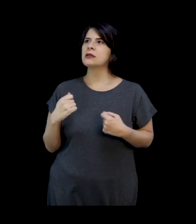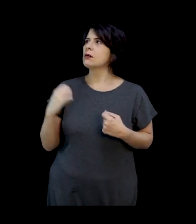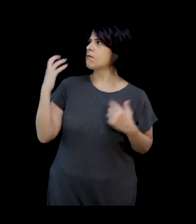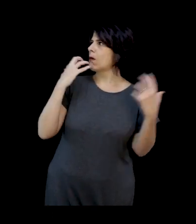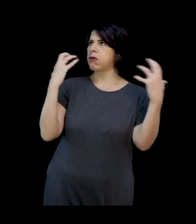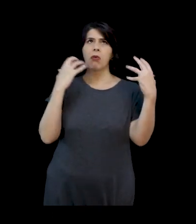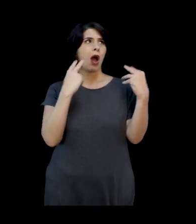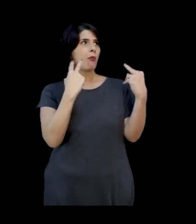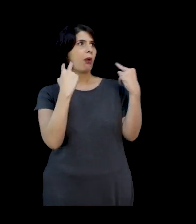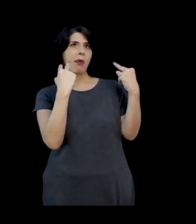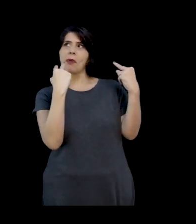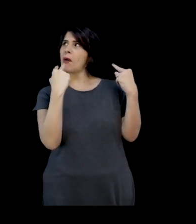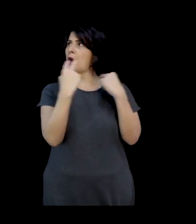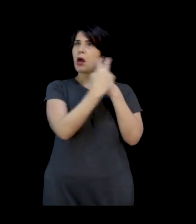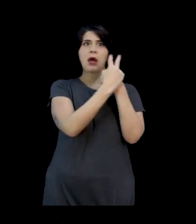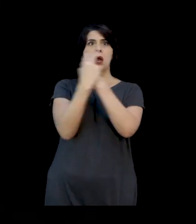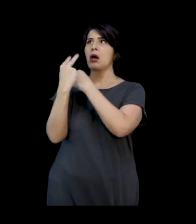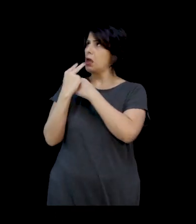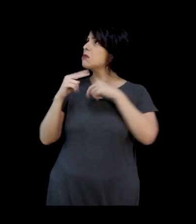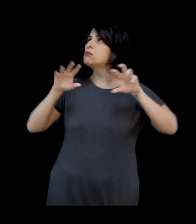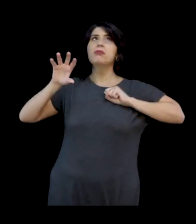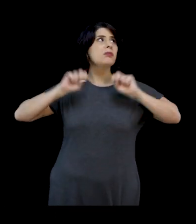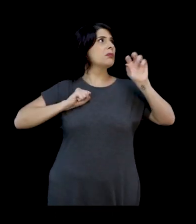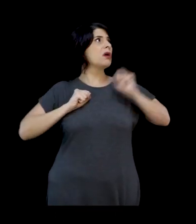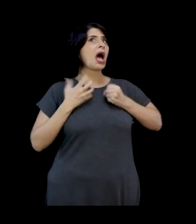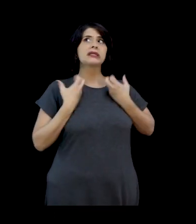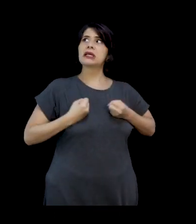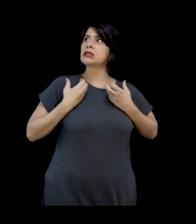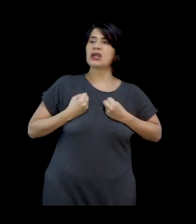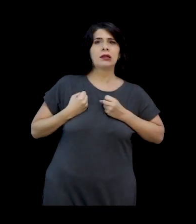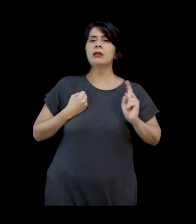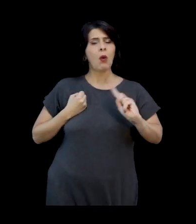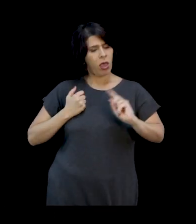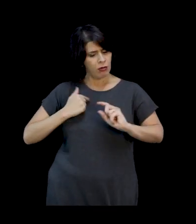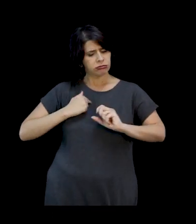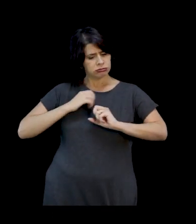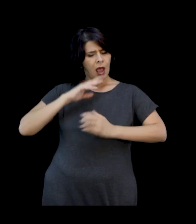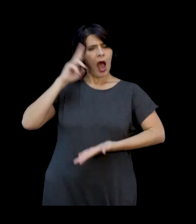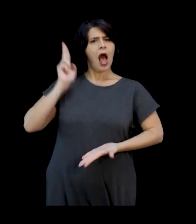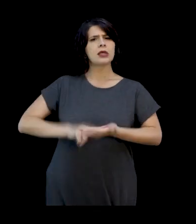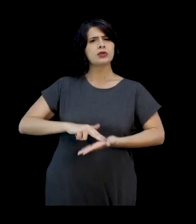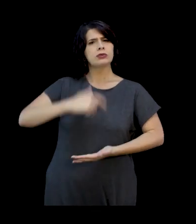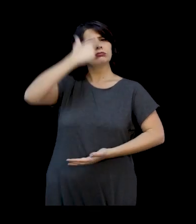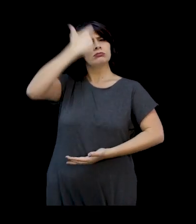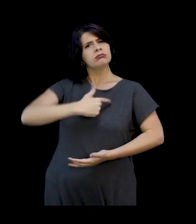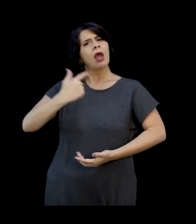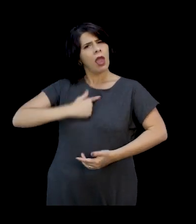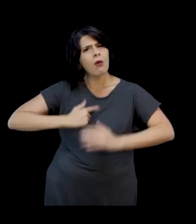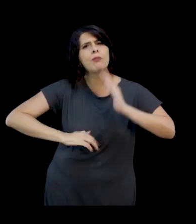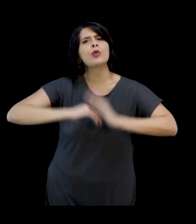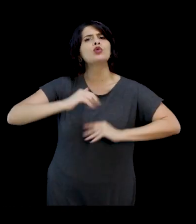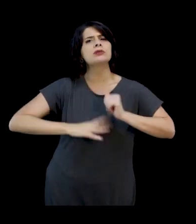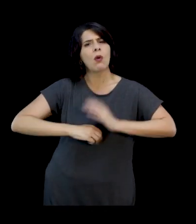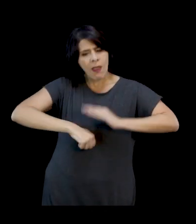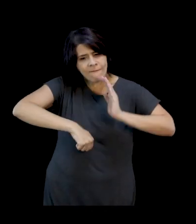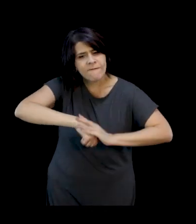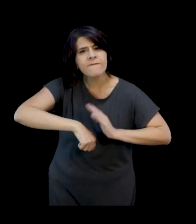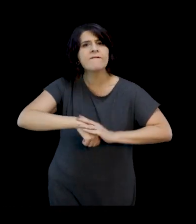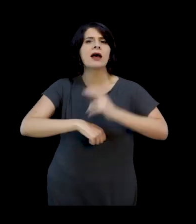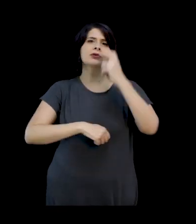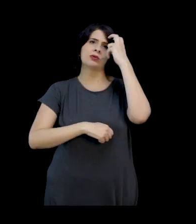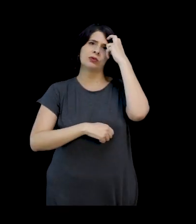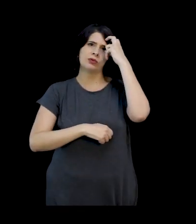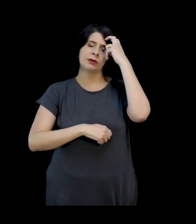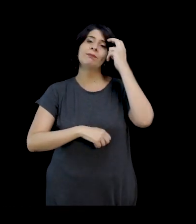de um estado de tutela em relação a forças exteriores e assumir este papel de que nós somos os produtores, os sujeitos da cultura,